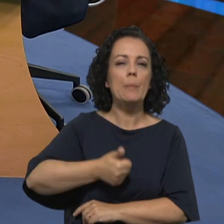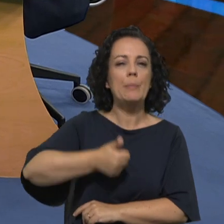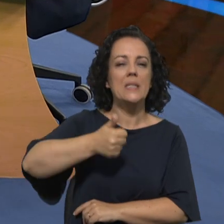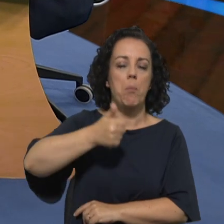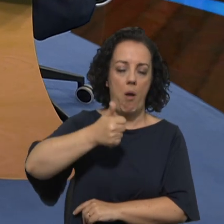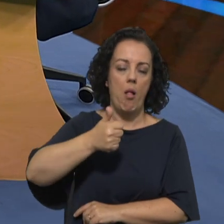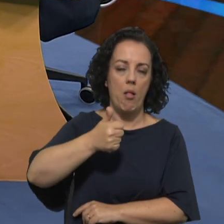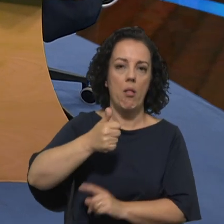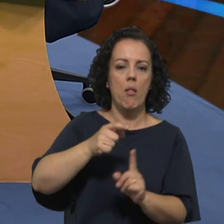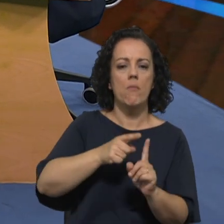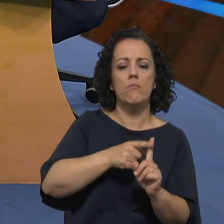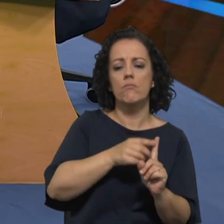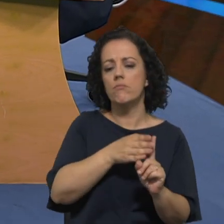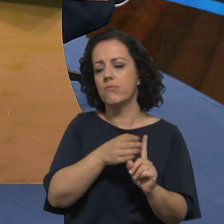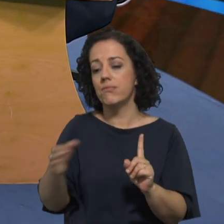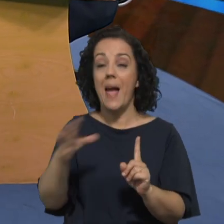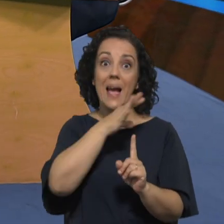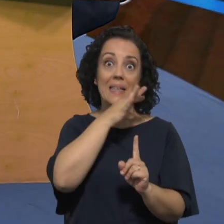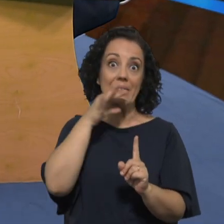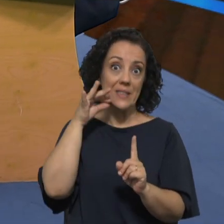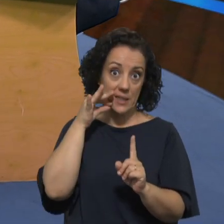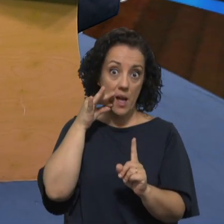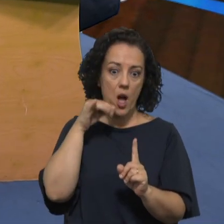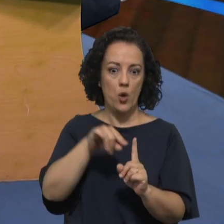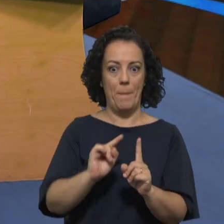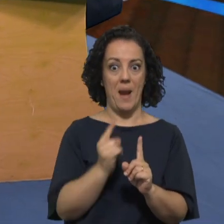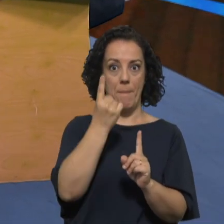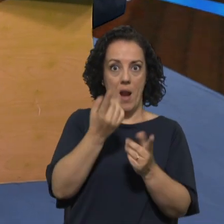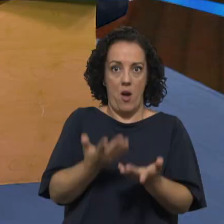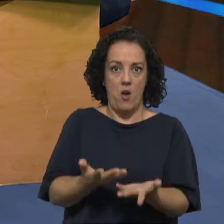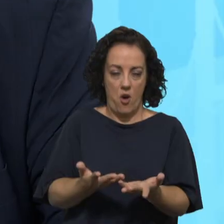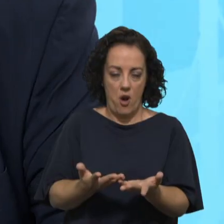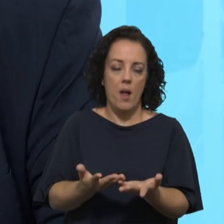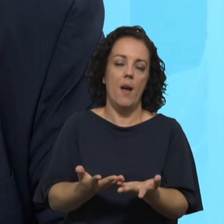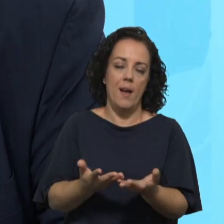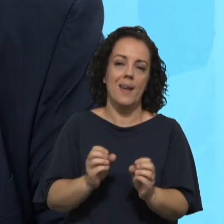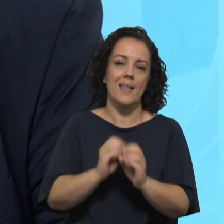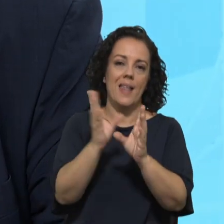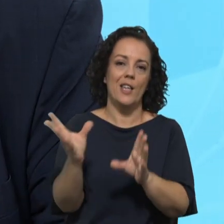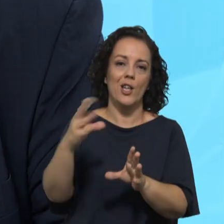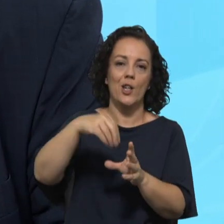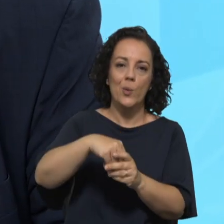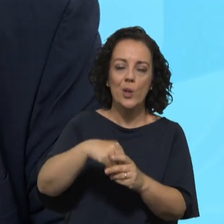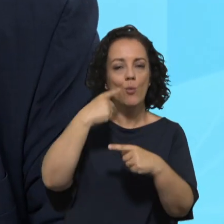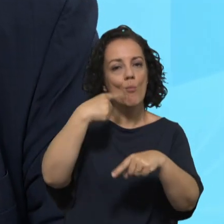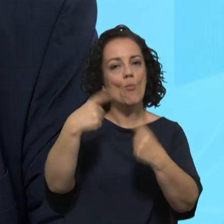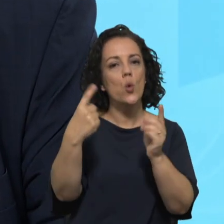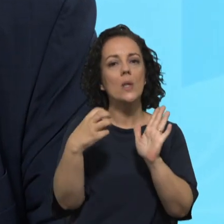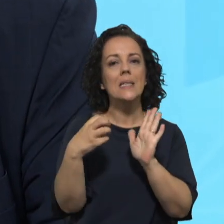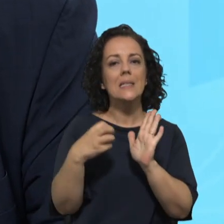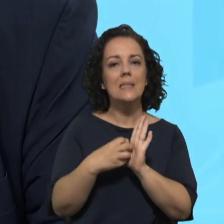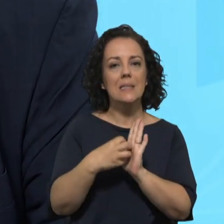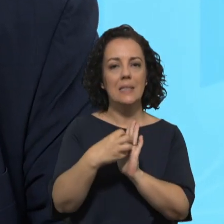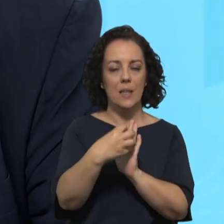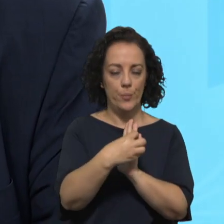grandes peregrinações aniversárias ao santuário, nada melhor do que incluir a presença dos símbolos, que no fundo são